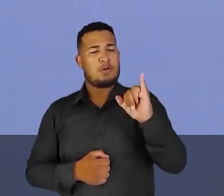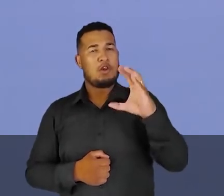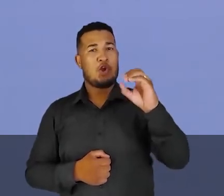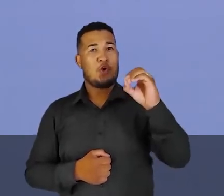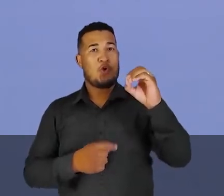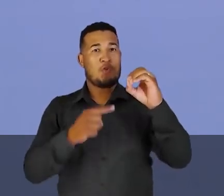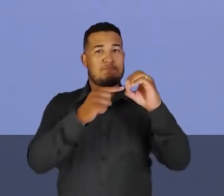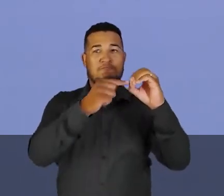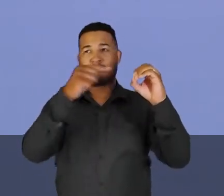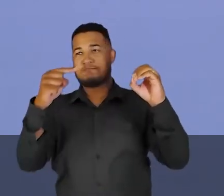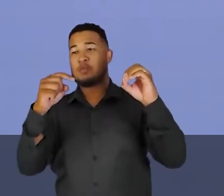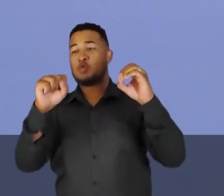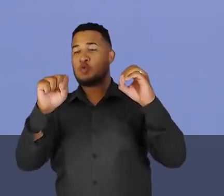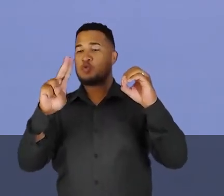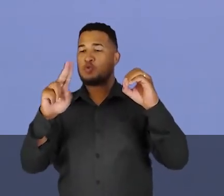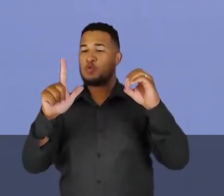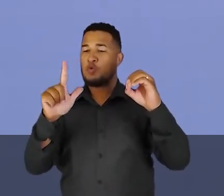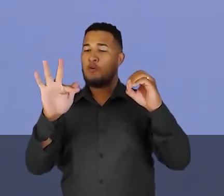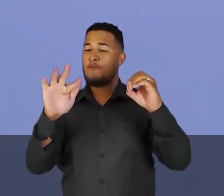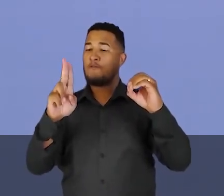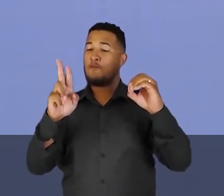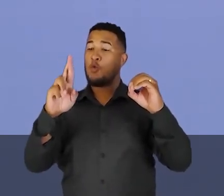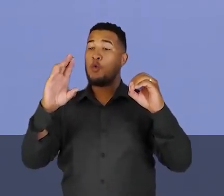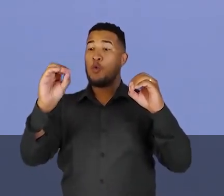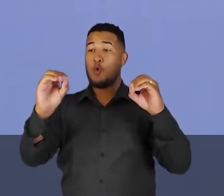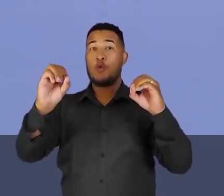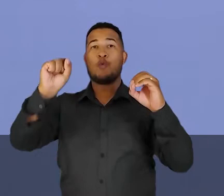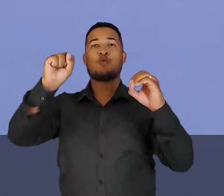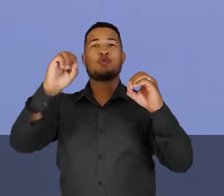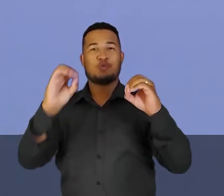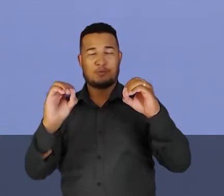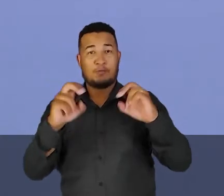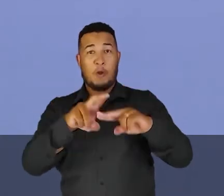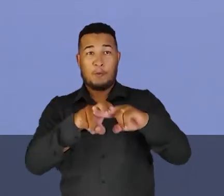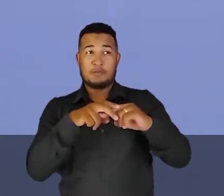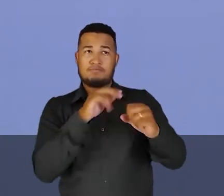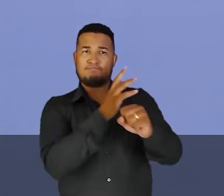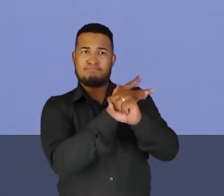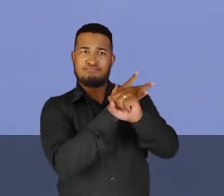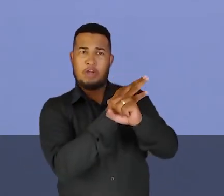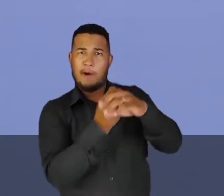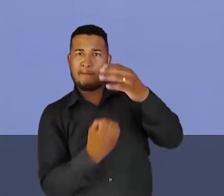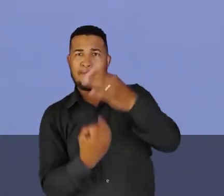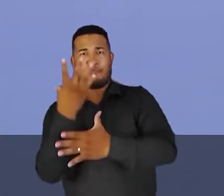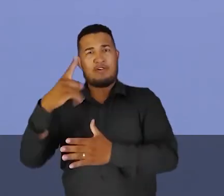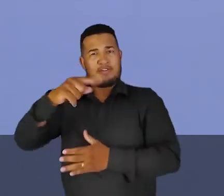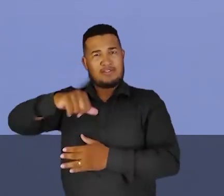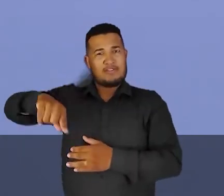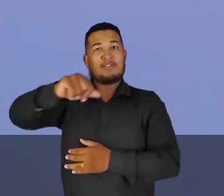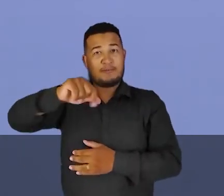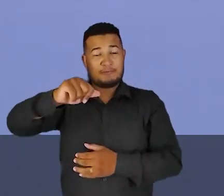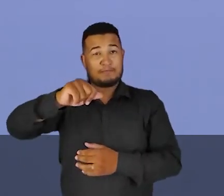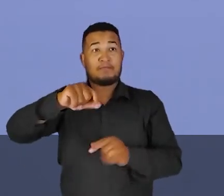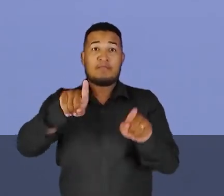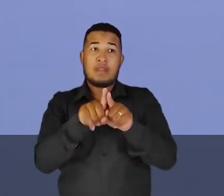vira sulfito. Entenderam? Então, o ácido origina o sal e